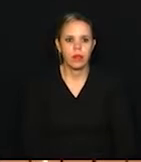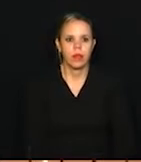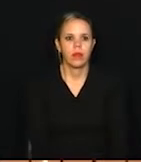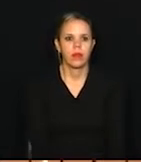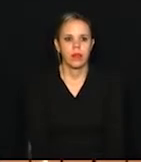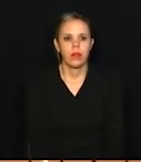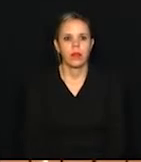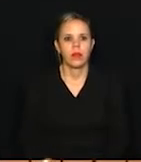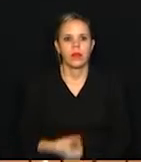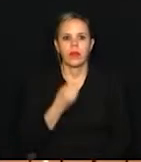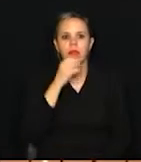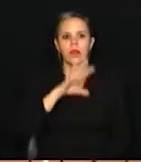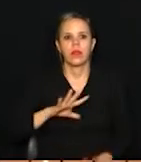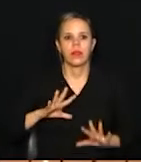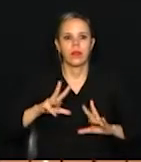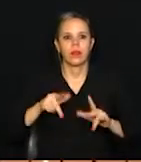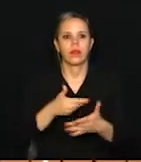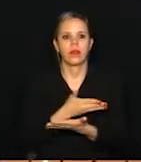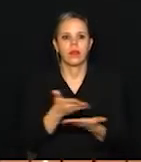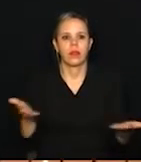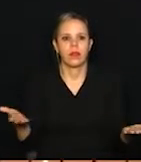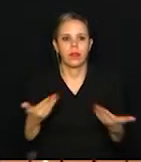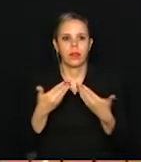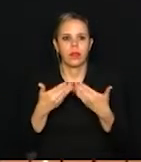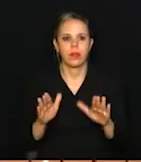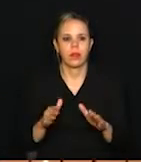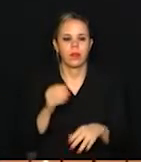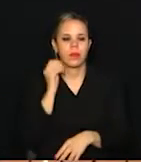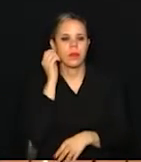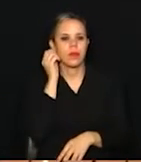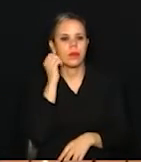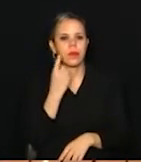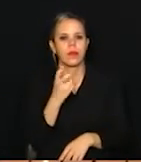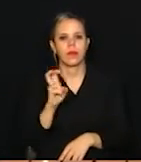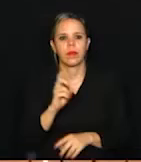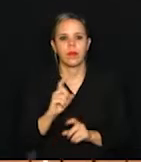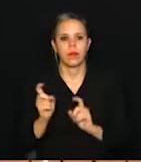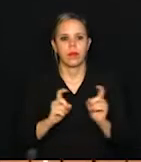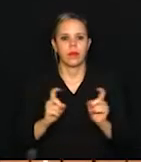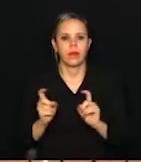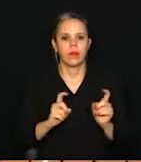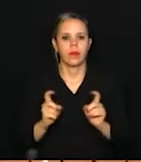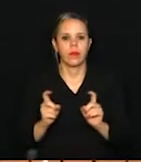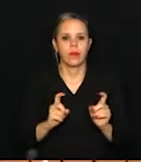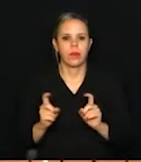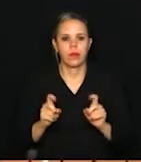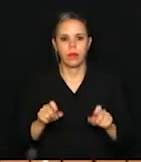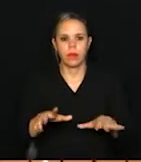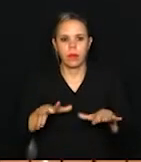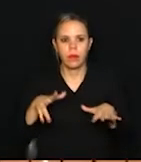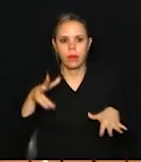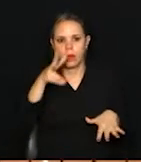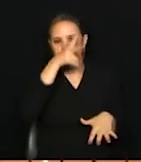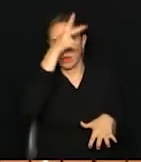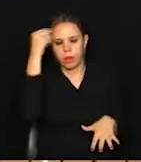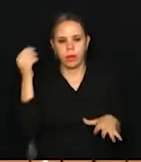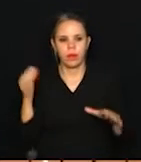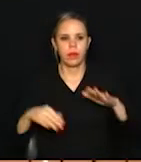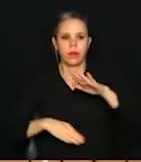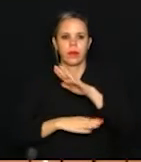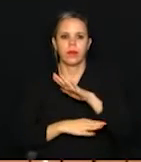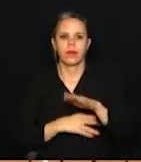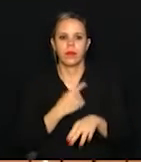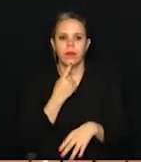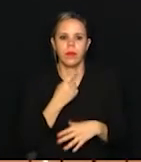Olá, muito boa tarde a todos. Eu declaro aberto aqui a 15ª audiência pública da Câmara Municipal